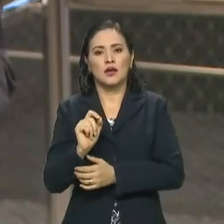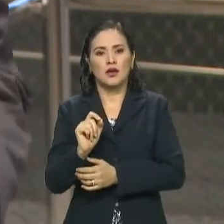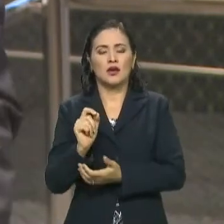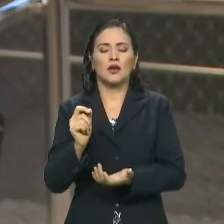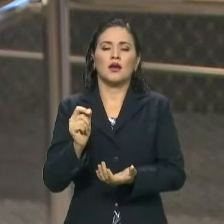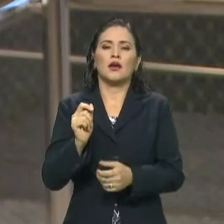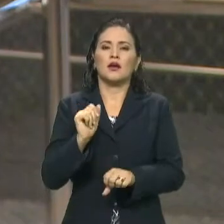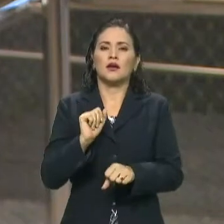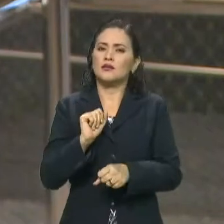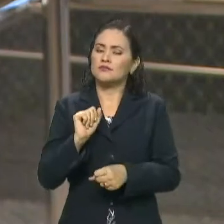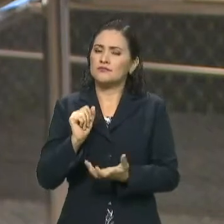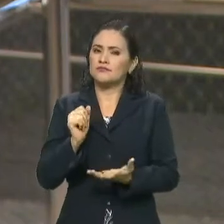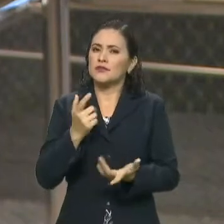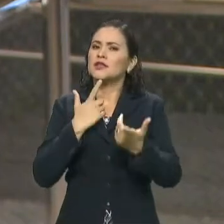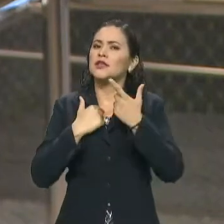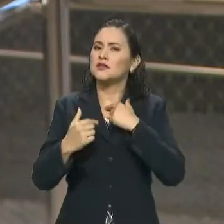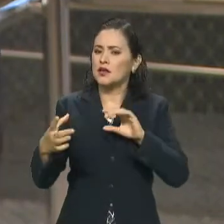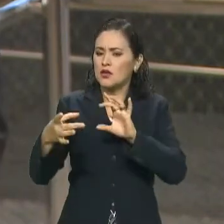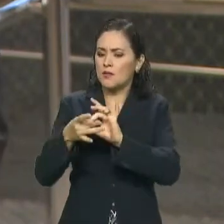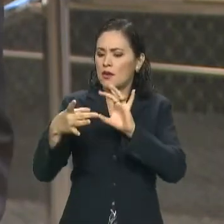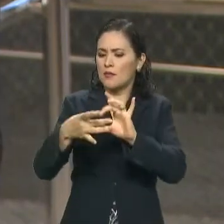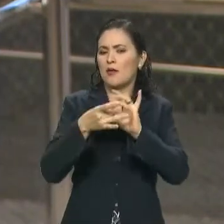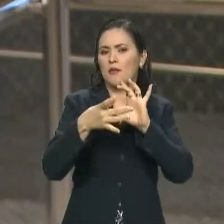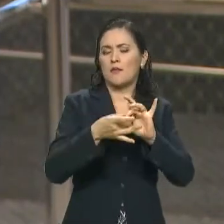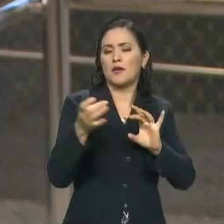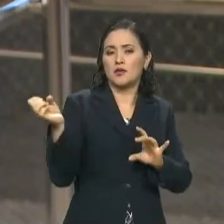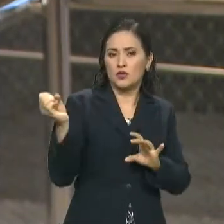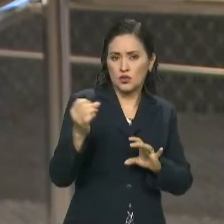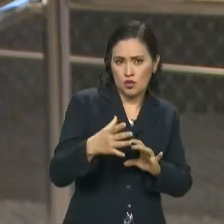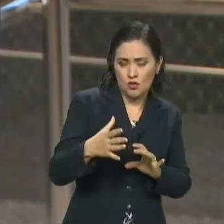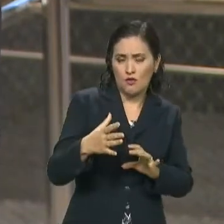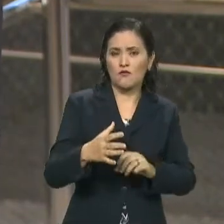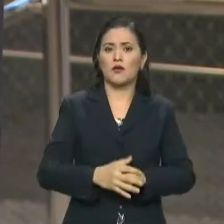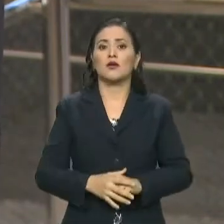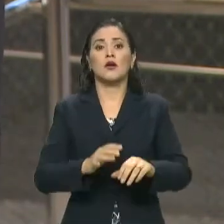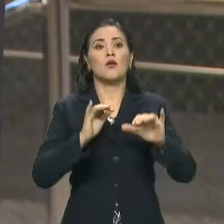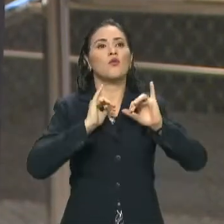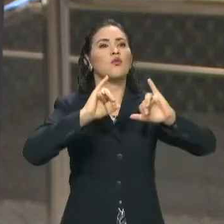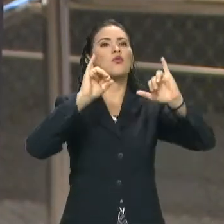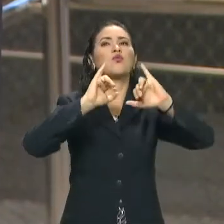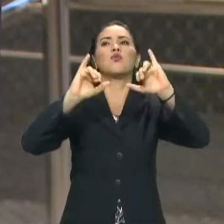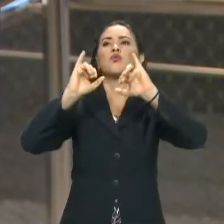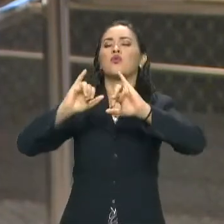Vamos publicizar essas oportunidades agora nos 4 cantos do Maranhão.